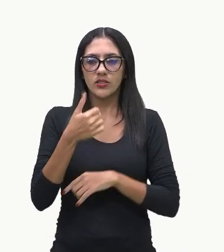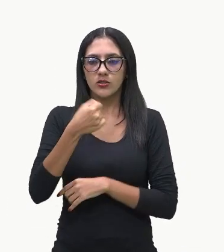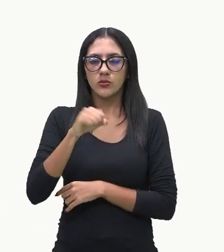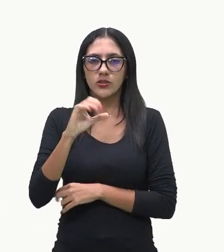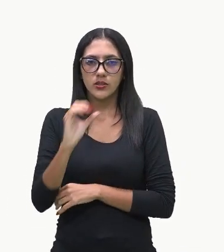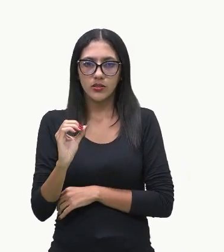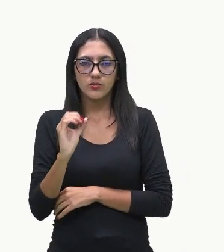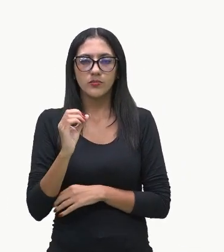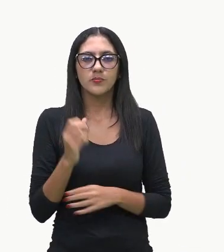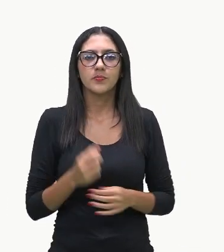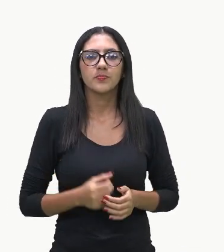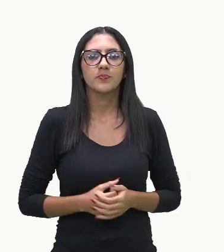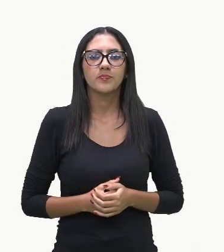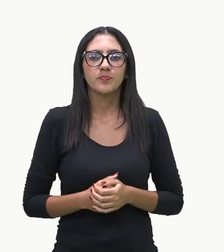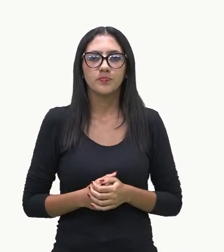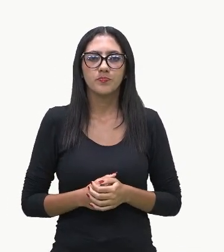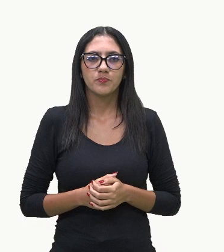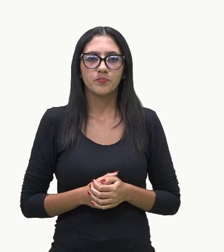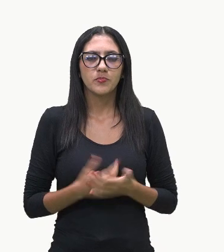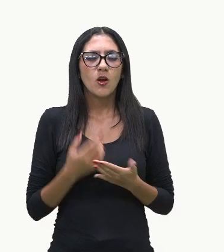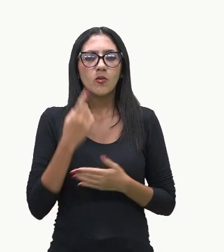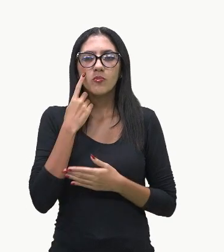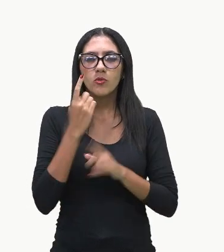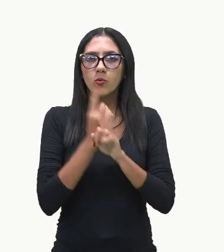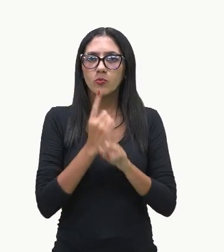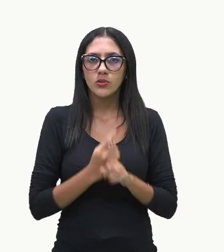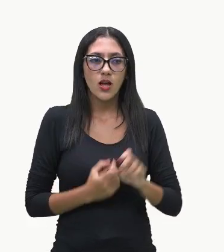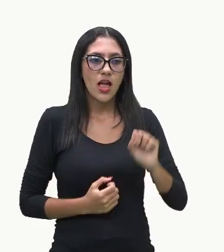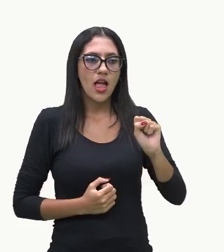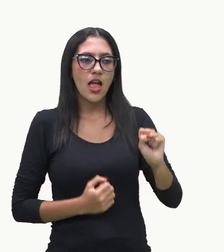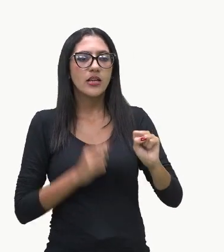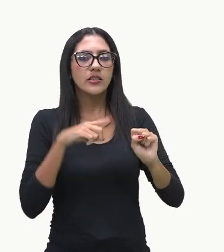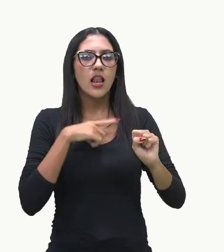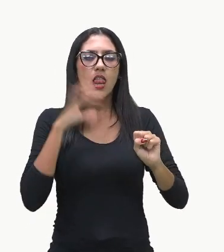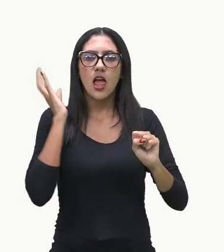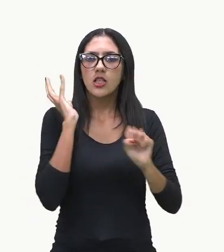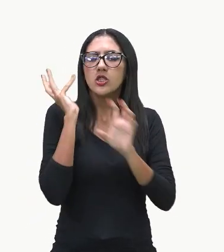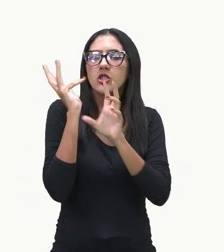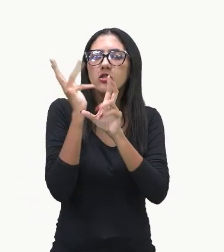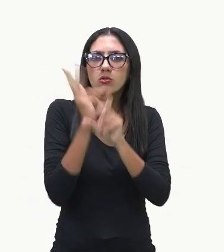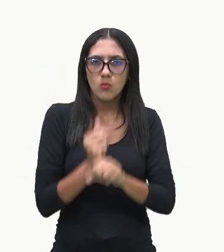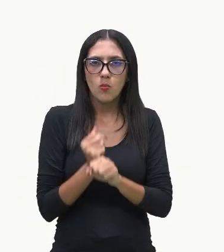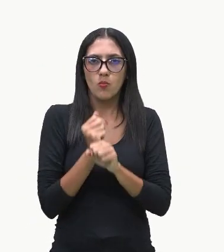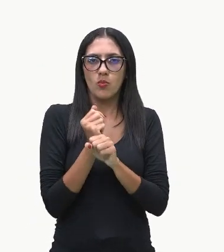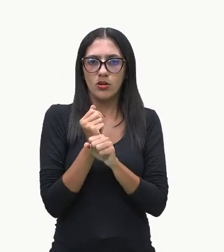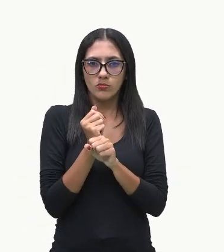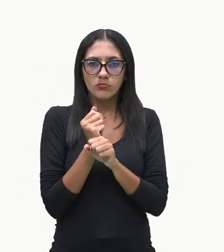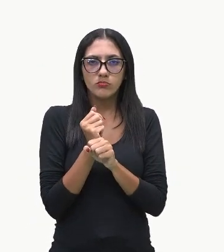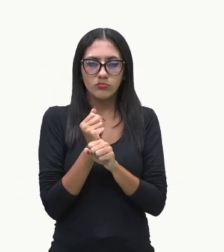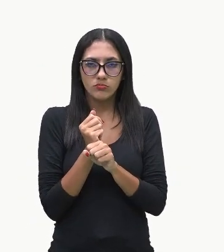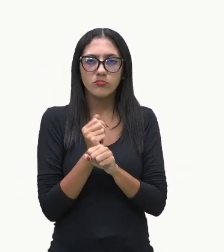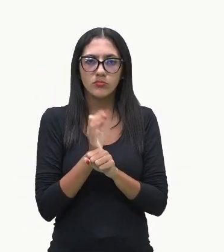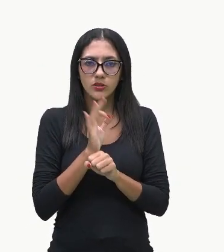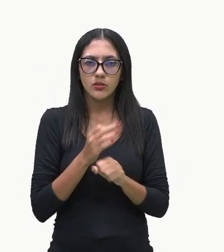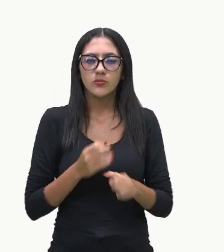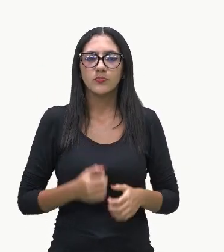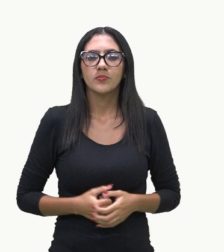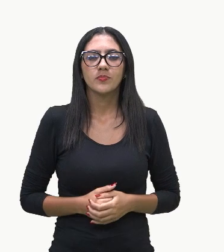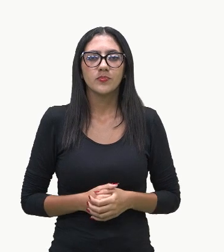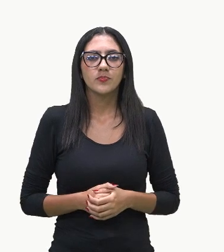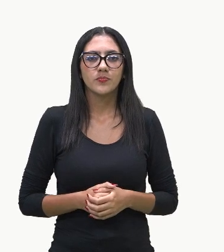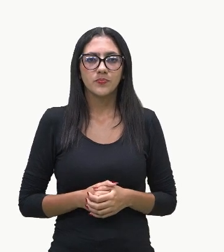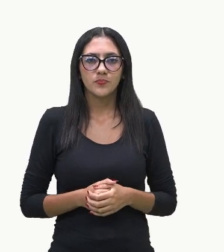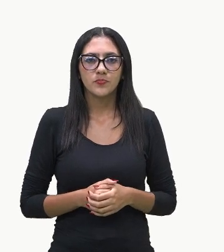quem é quem nessa fórmula? S é a soma dos ângulos internos de um polígono, tá?